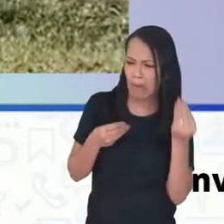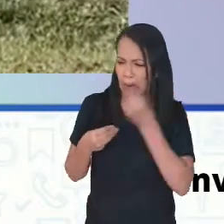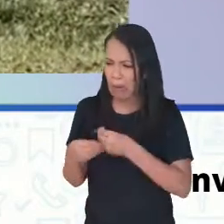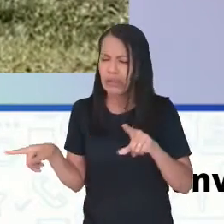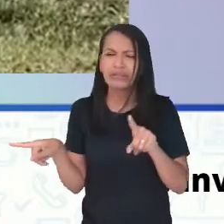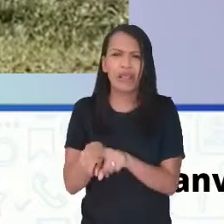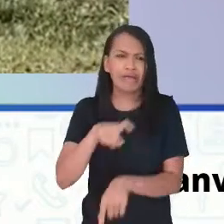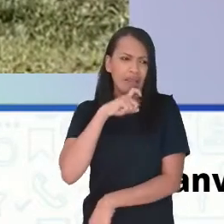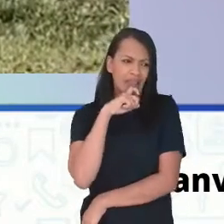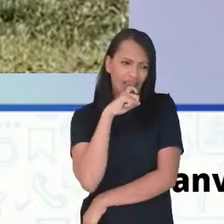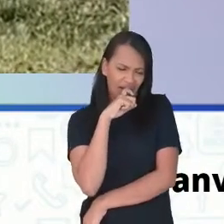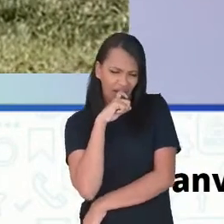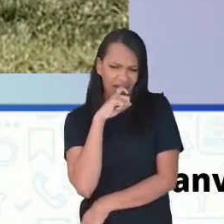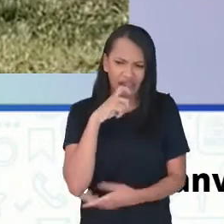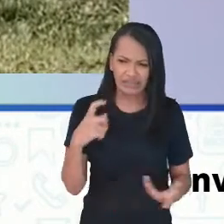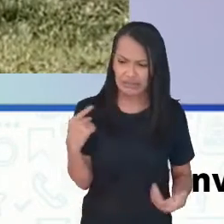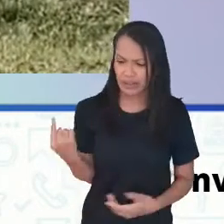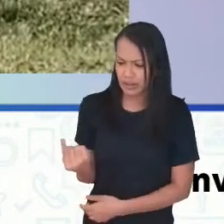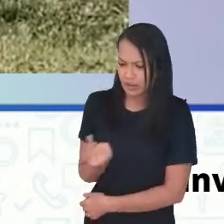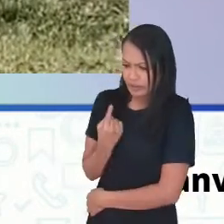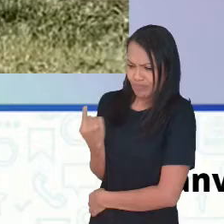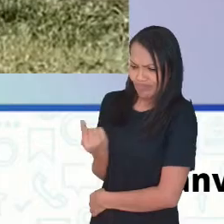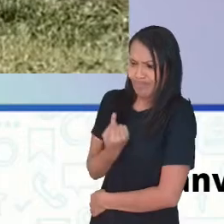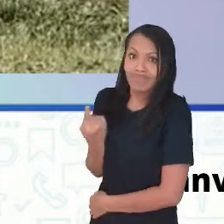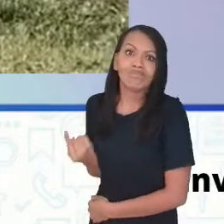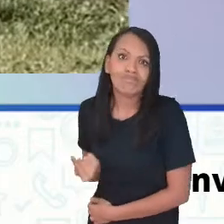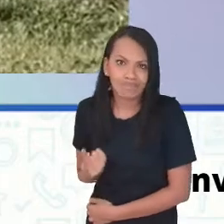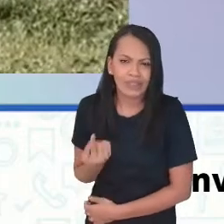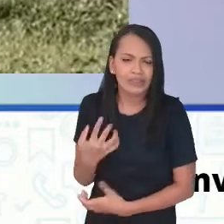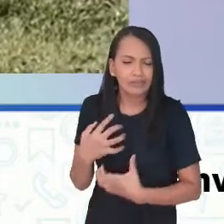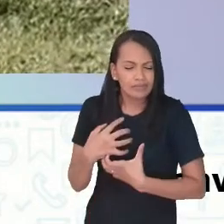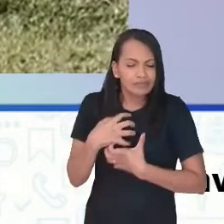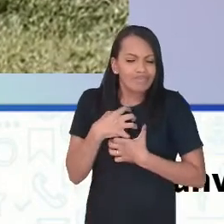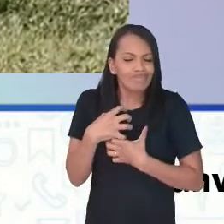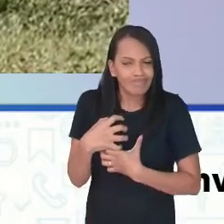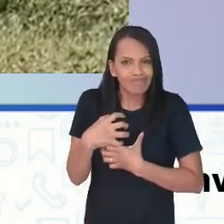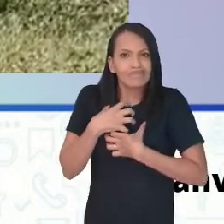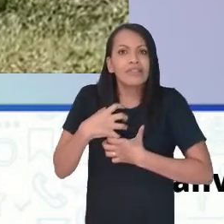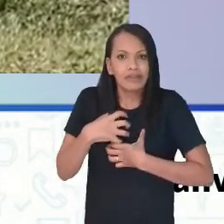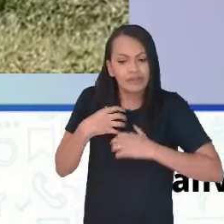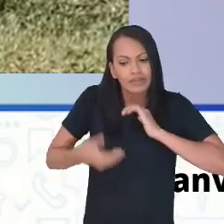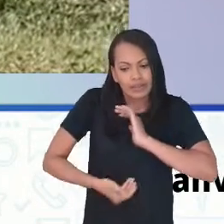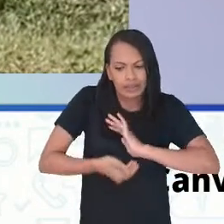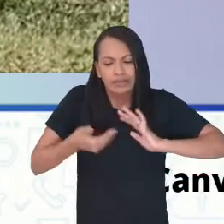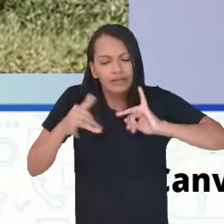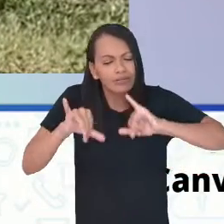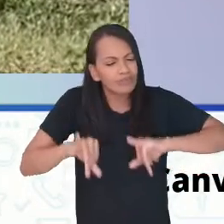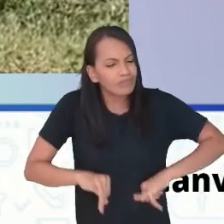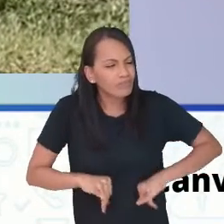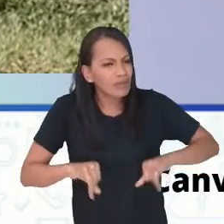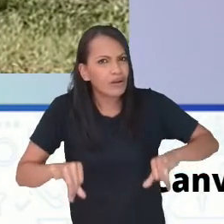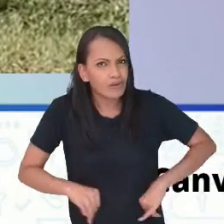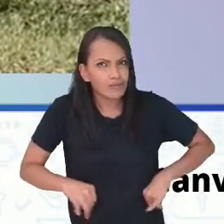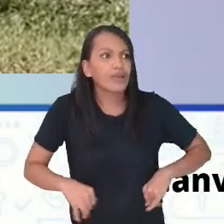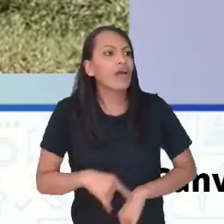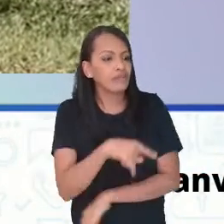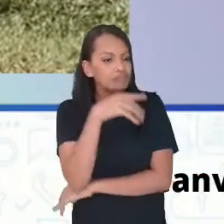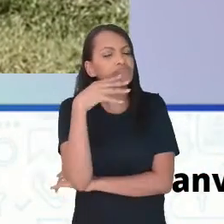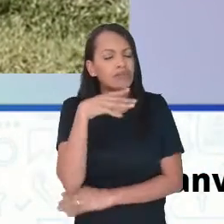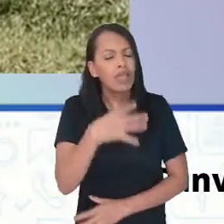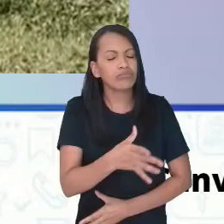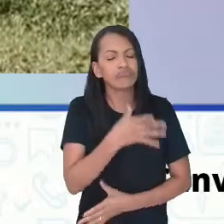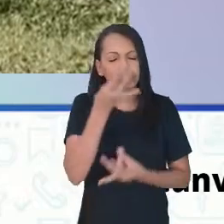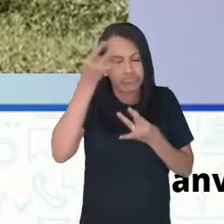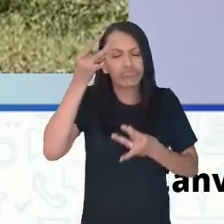inveja, da curva da solidão, expandindo o sentimento e tirando do sofrimento uma grande lição.